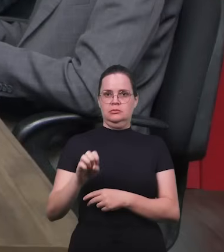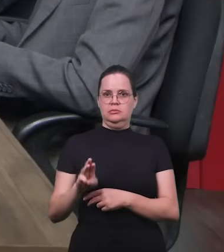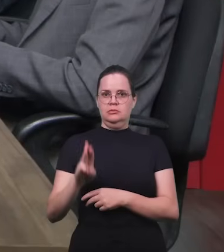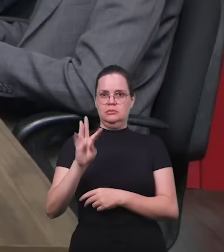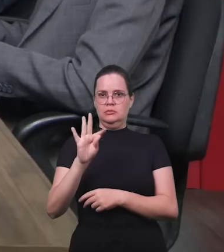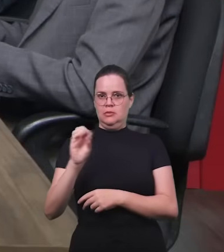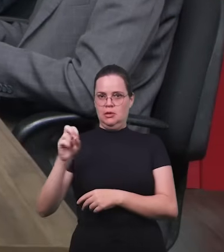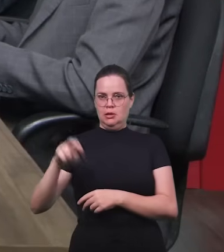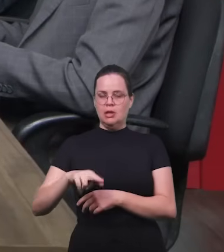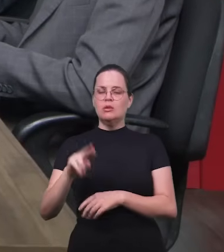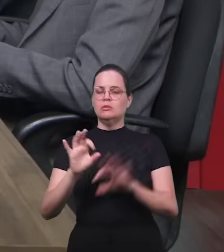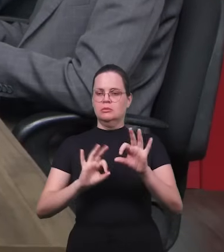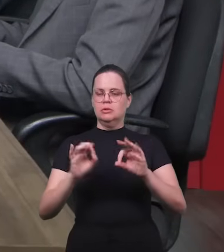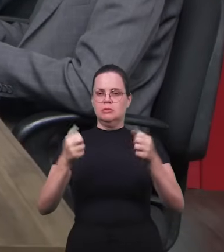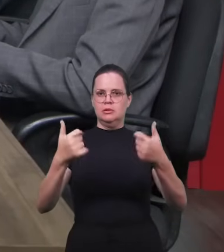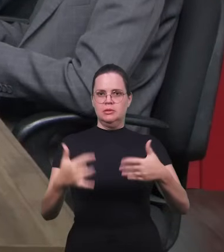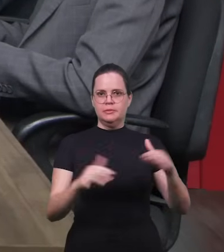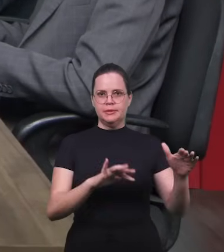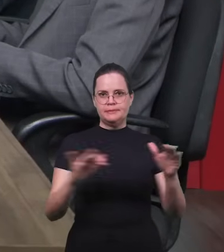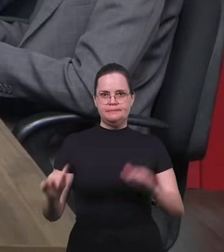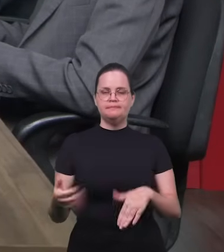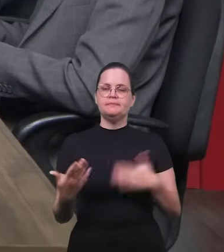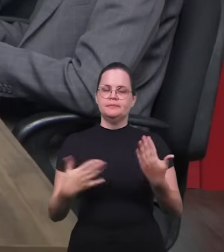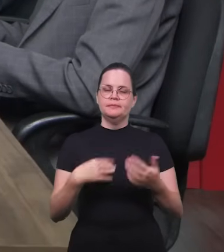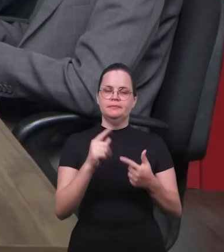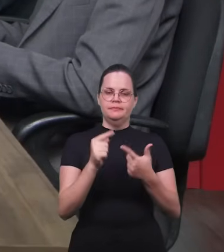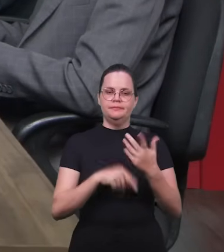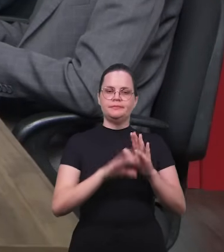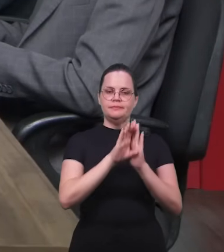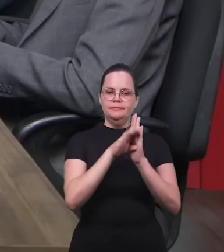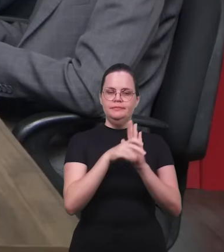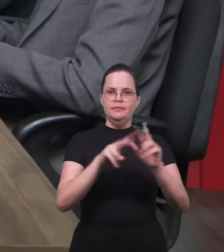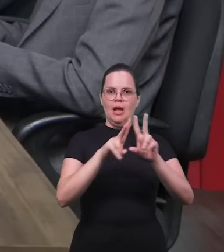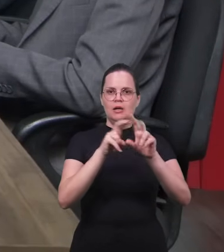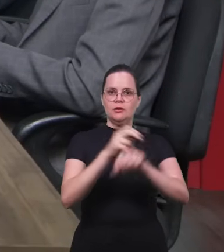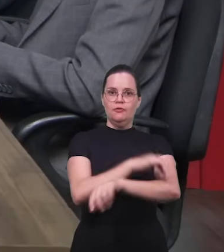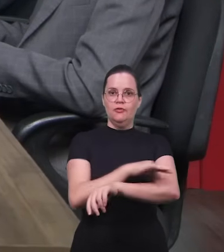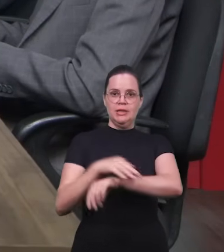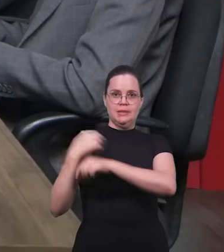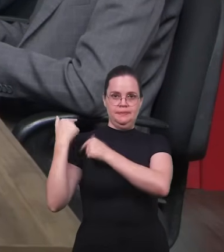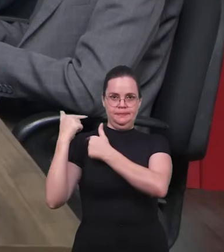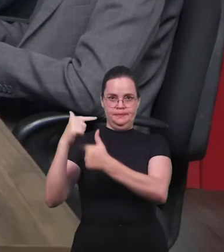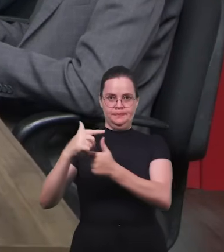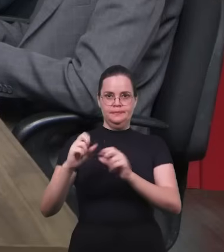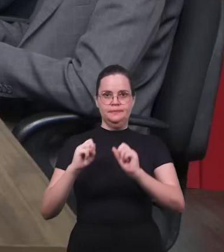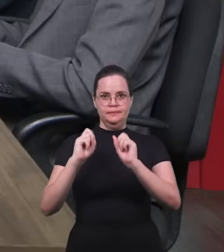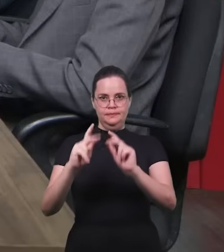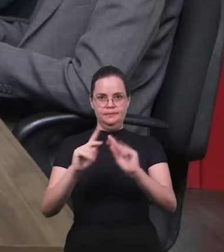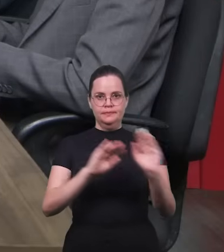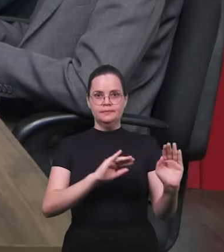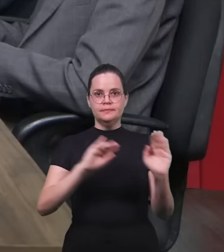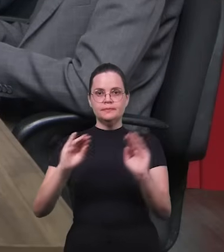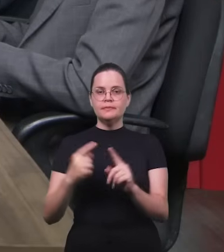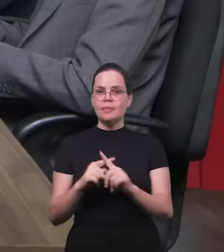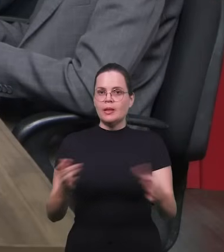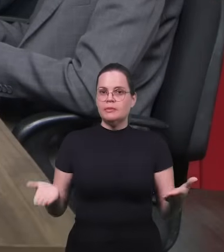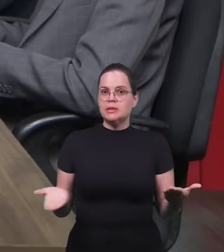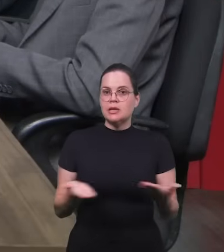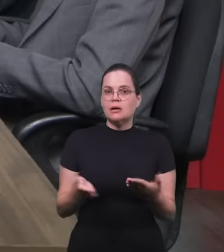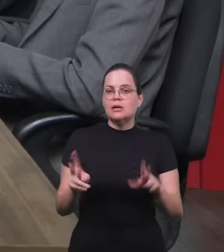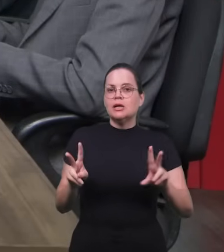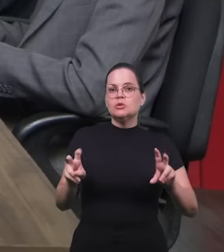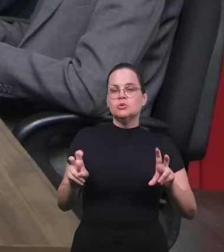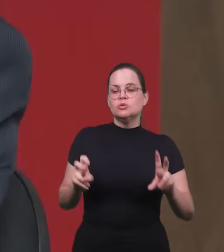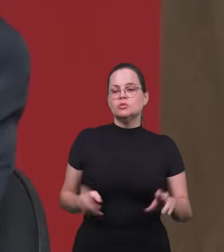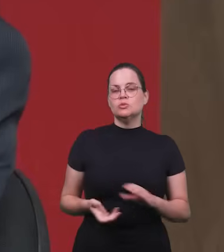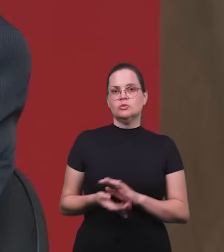dessa realidade da física clássica. Mas aí a gente pode até trazer também um aspecto